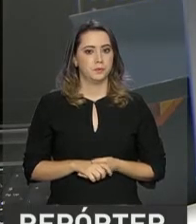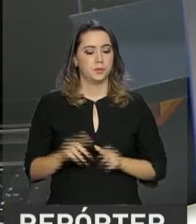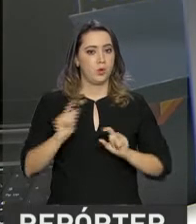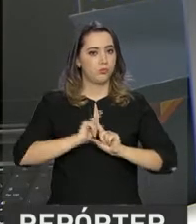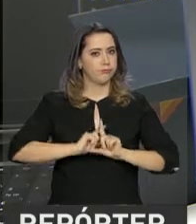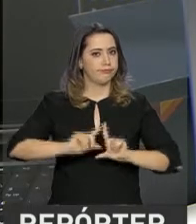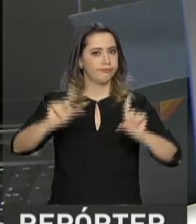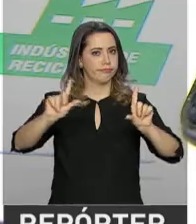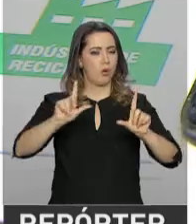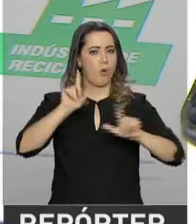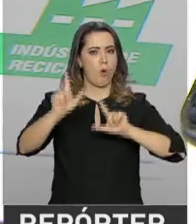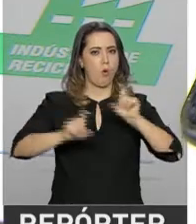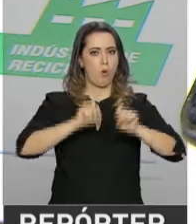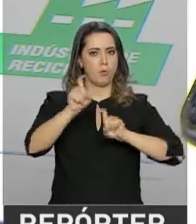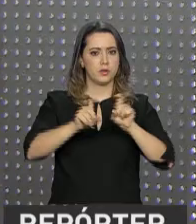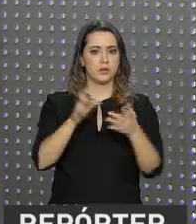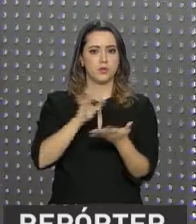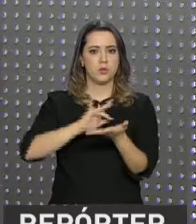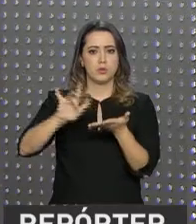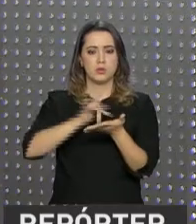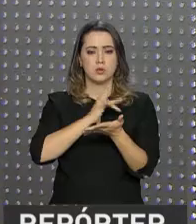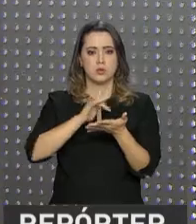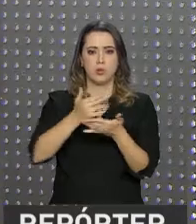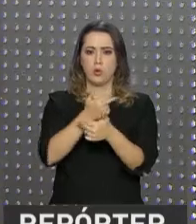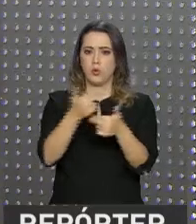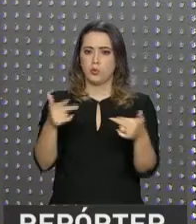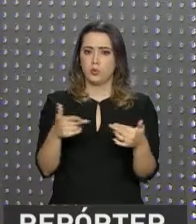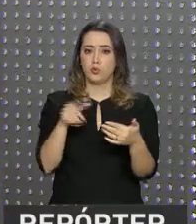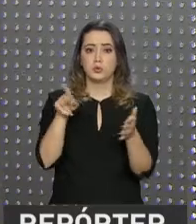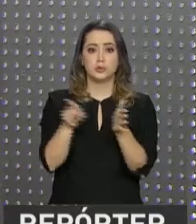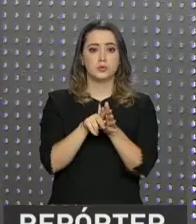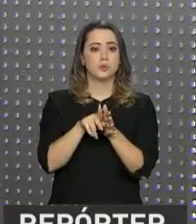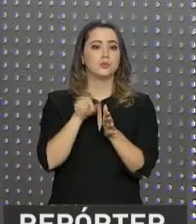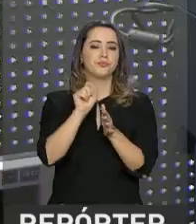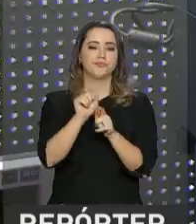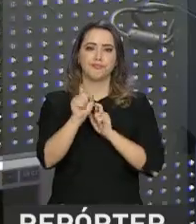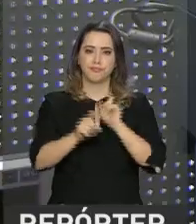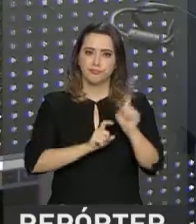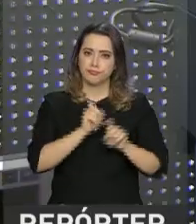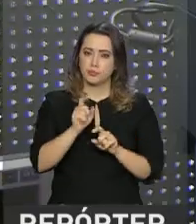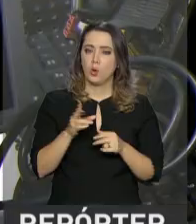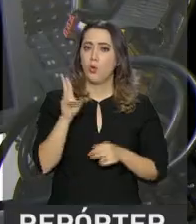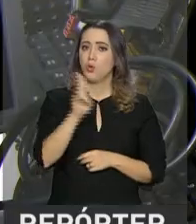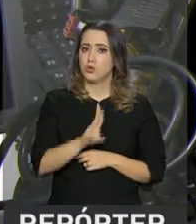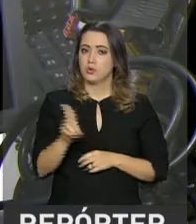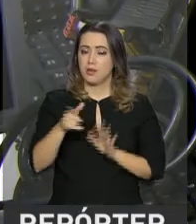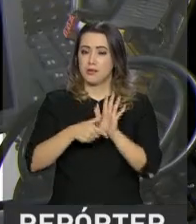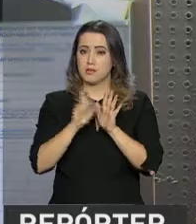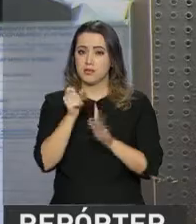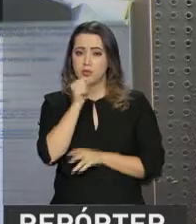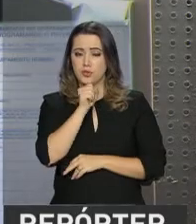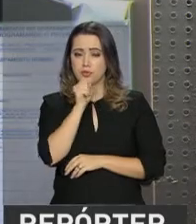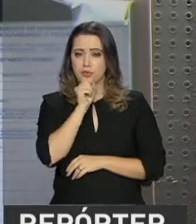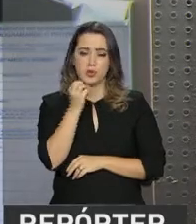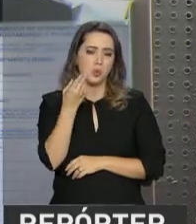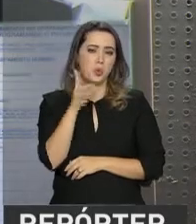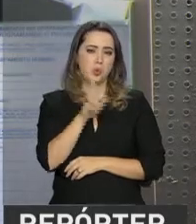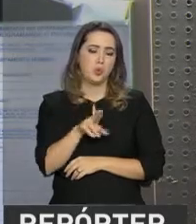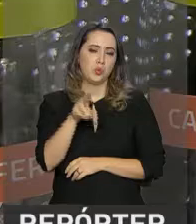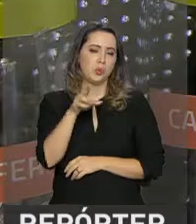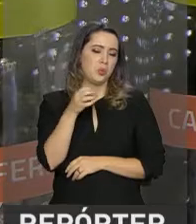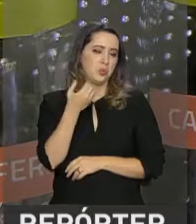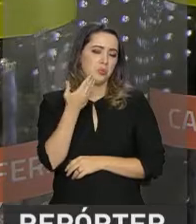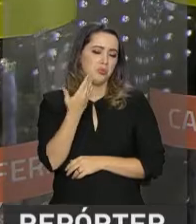computadores celulares acessórios componentes eletrônicos usados antigos ou que não funcionam